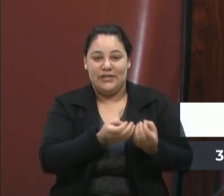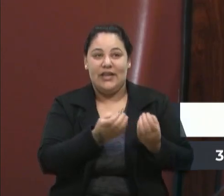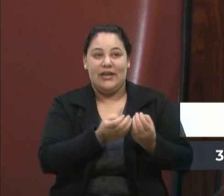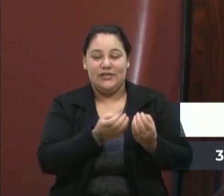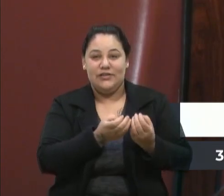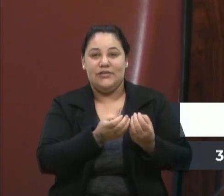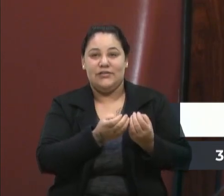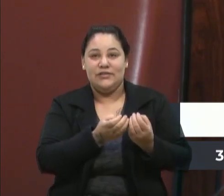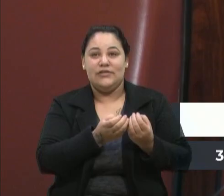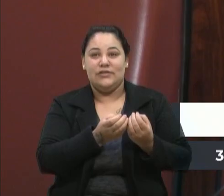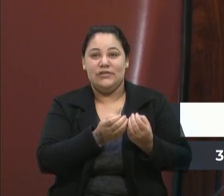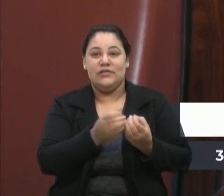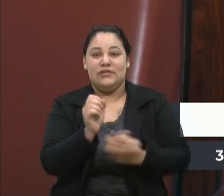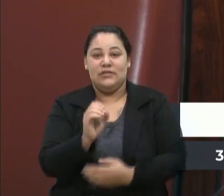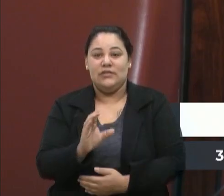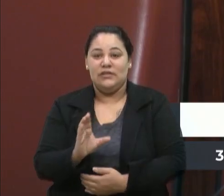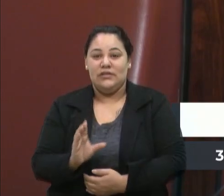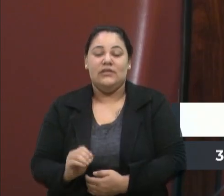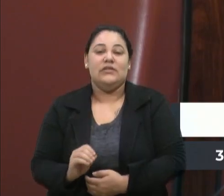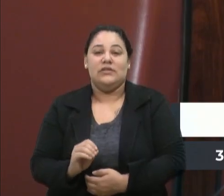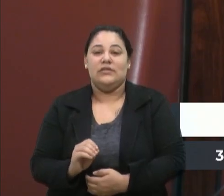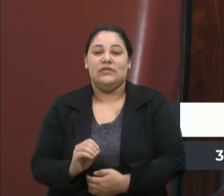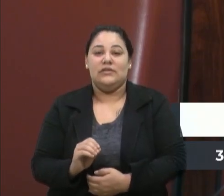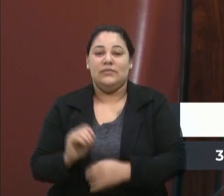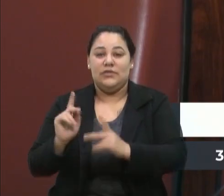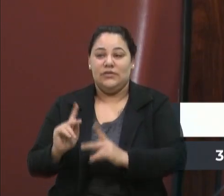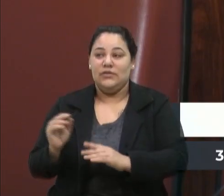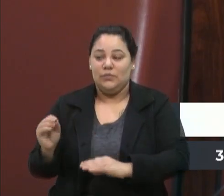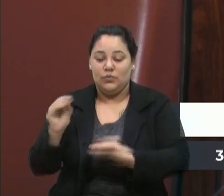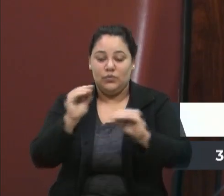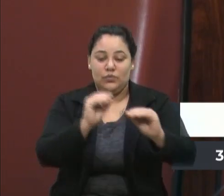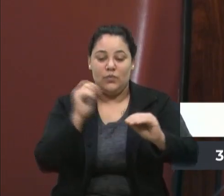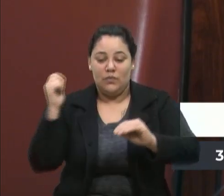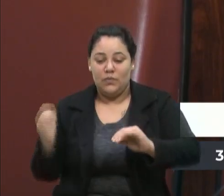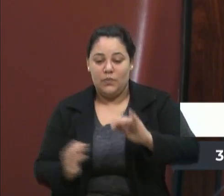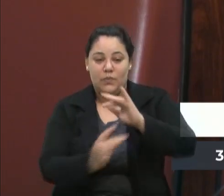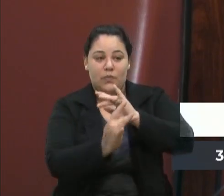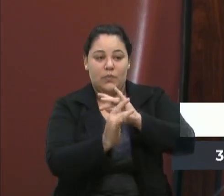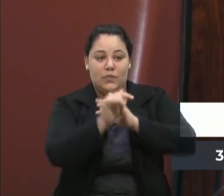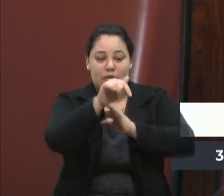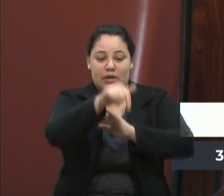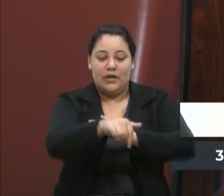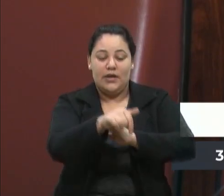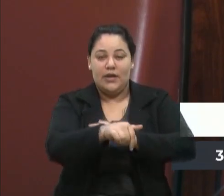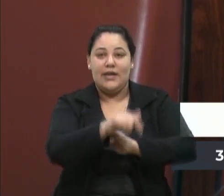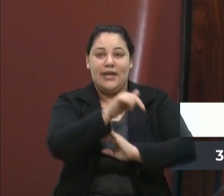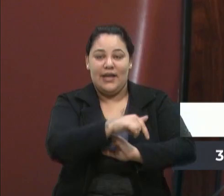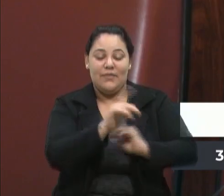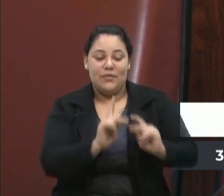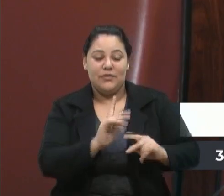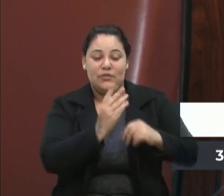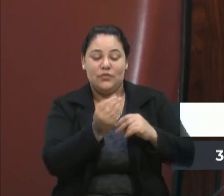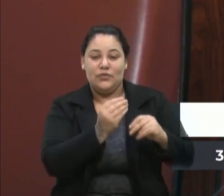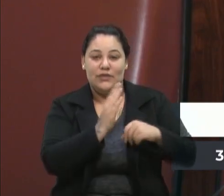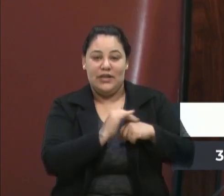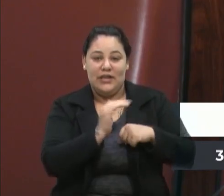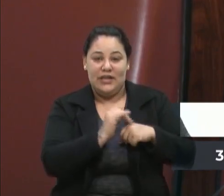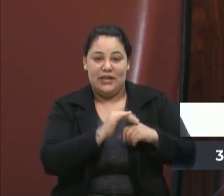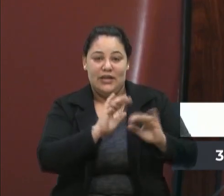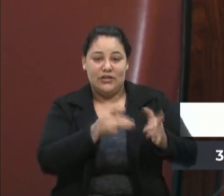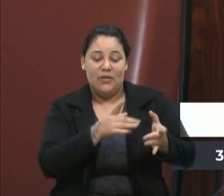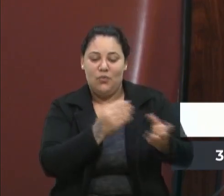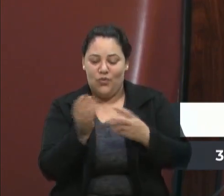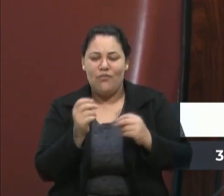de senegaleses em Caxias, né? E ele, que é uma pessoa muito querida, muitas